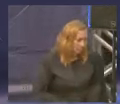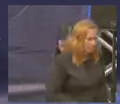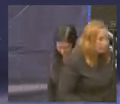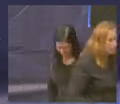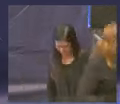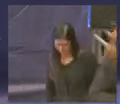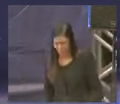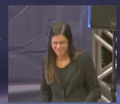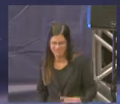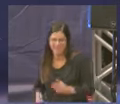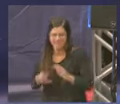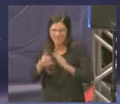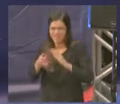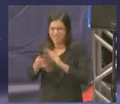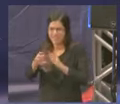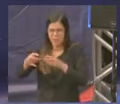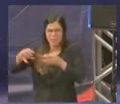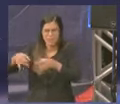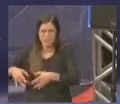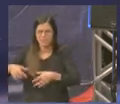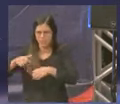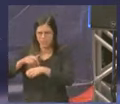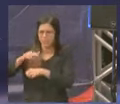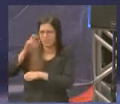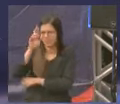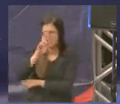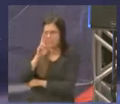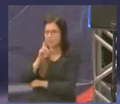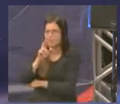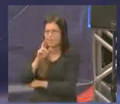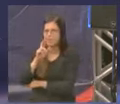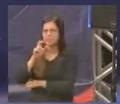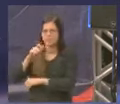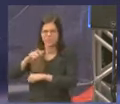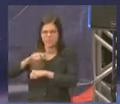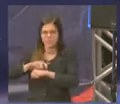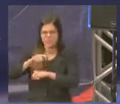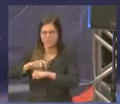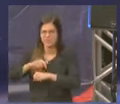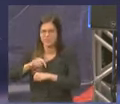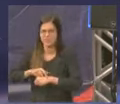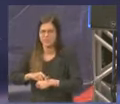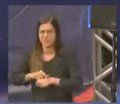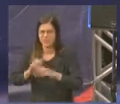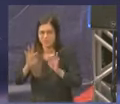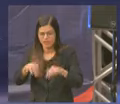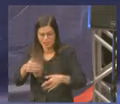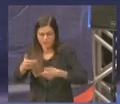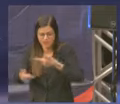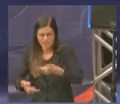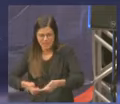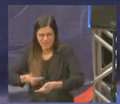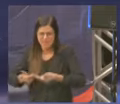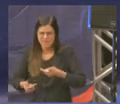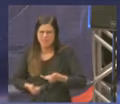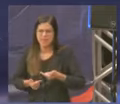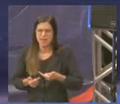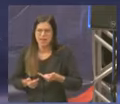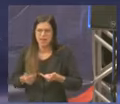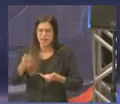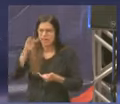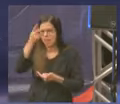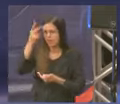abandona na hora do almoço, ele não te abandona na hora que termina a jornada de trabalho. A pessoa